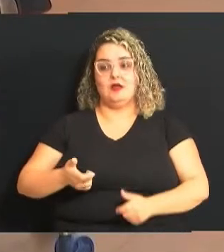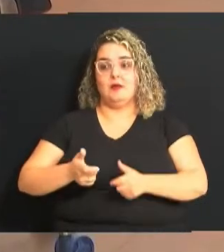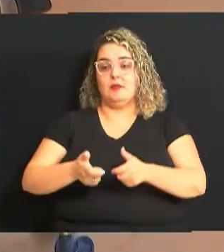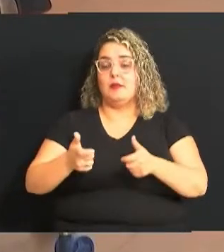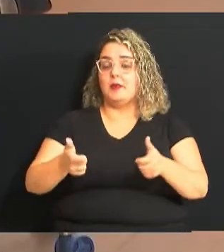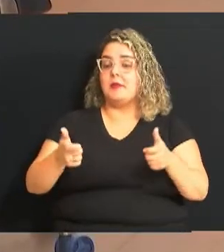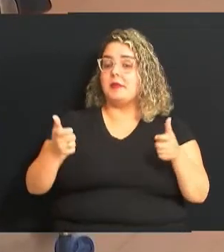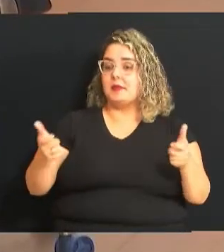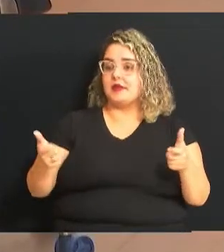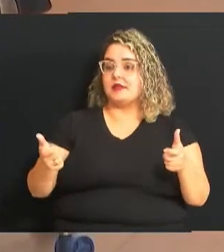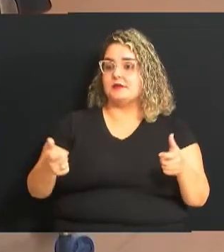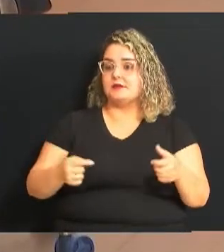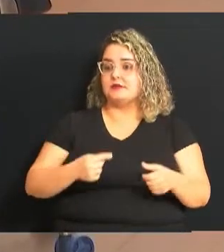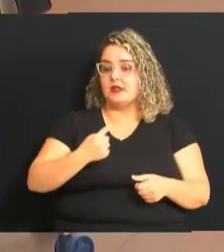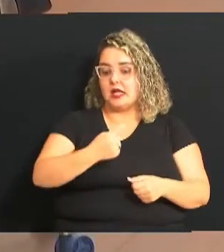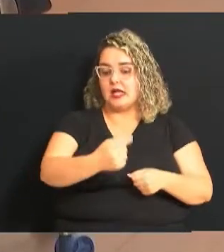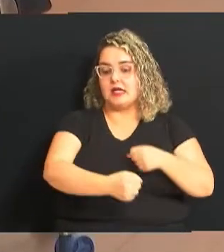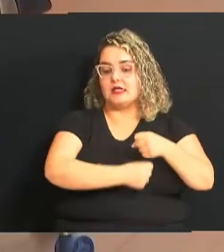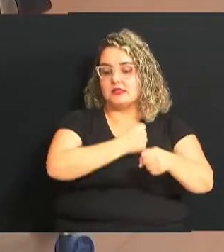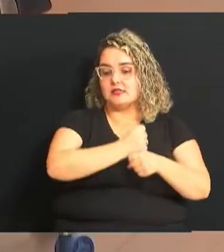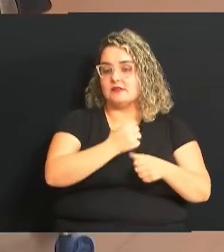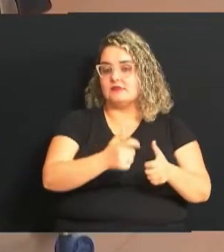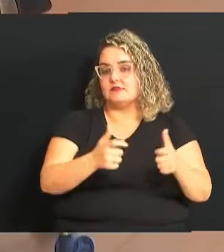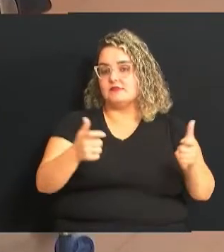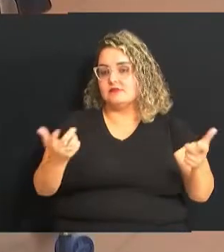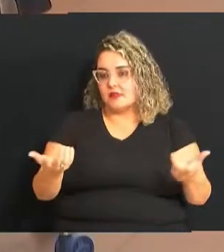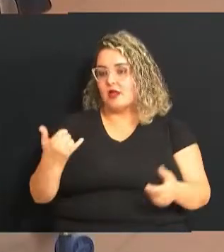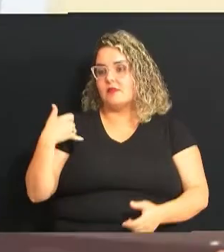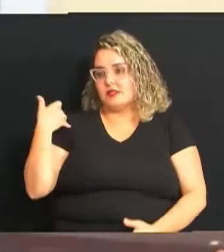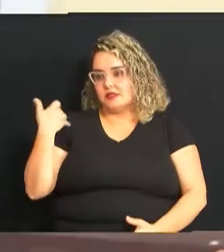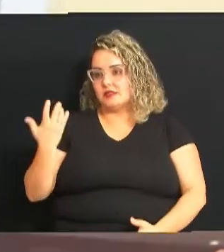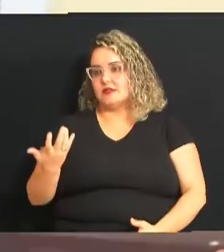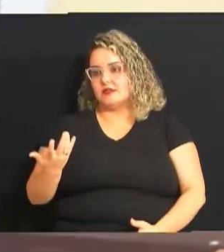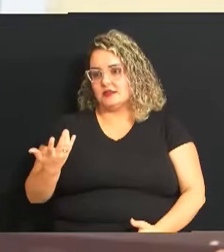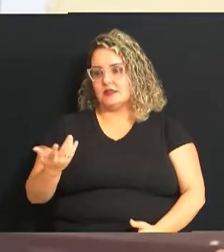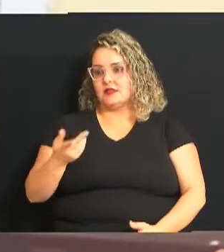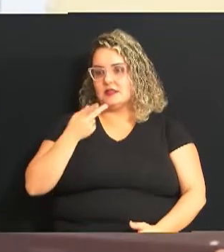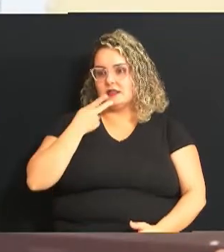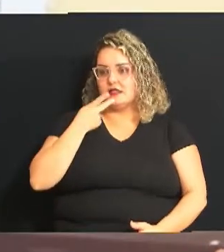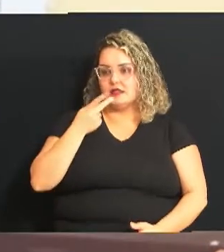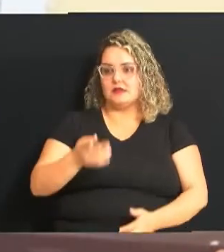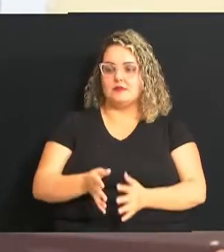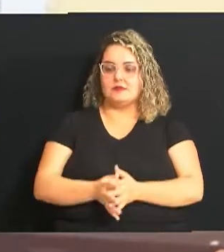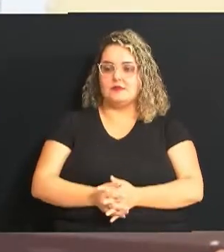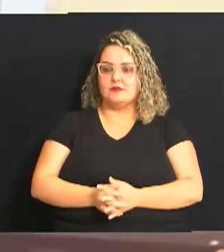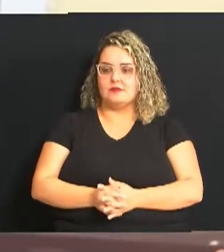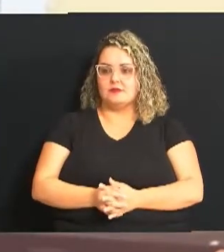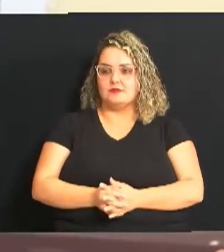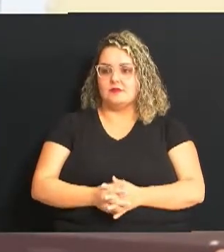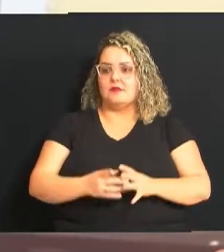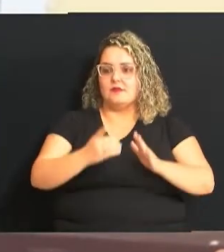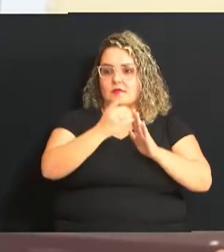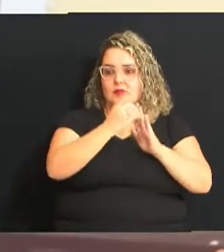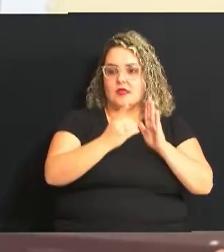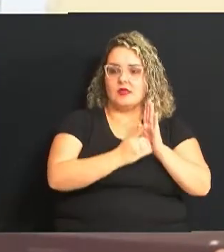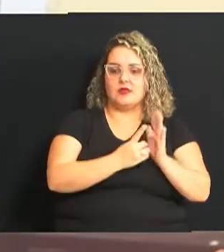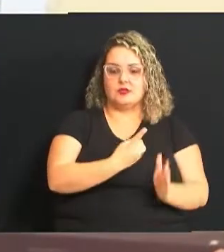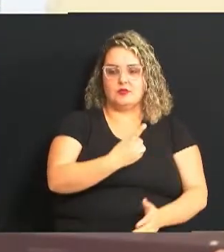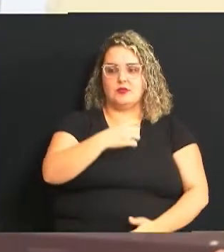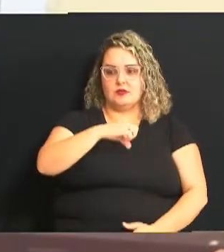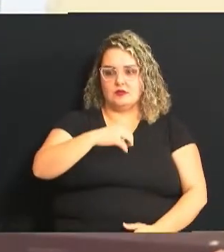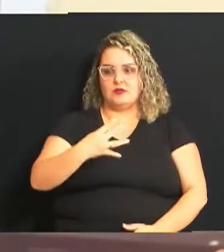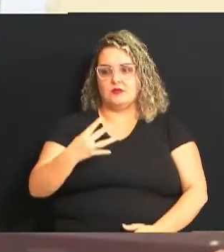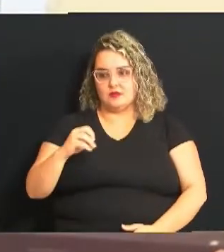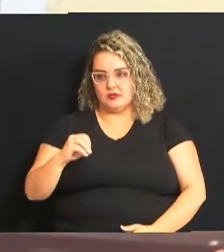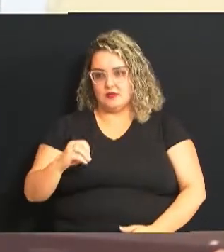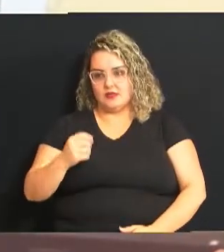a cada ano que passa, né? Então, eu falo, na década de 40, eu era